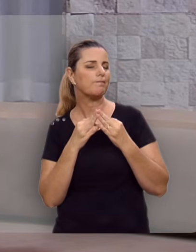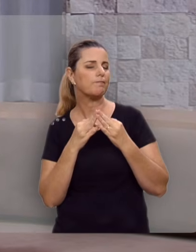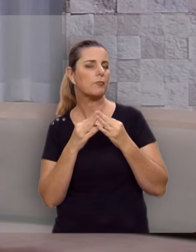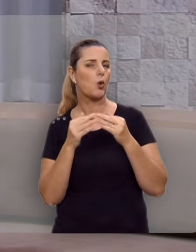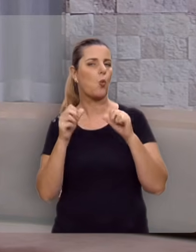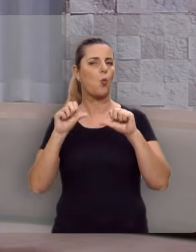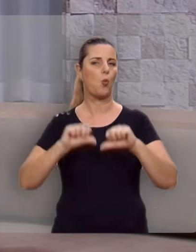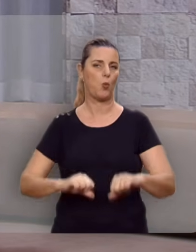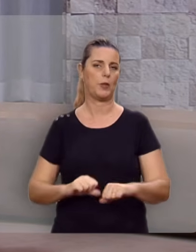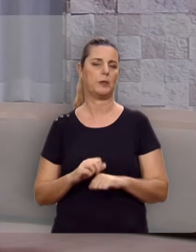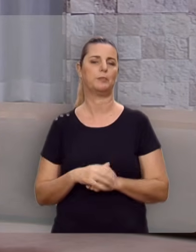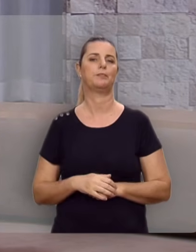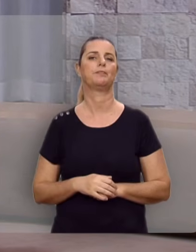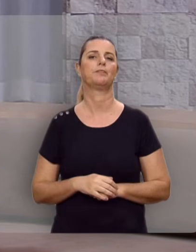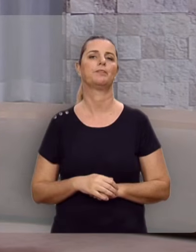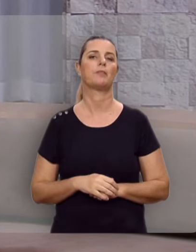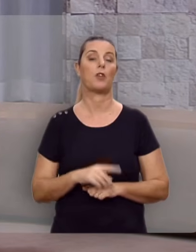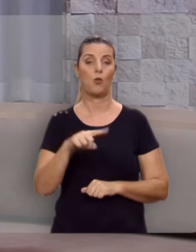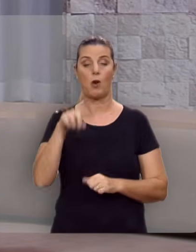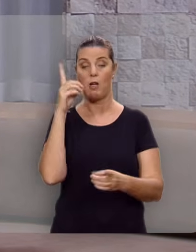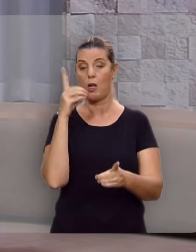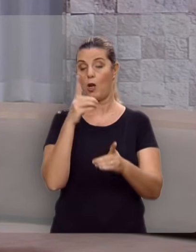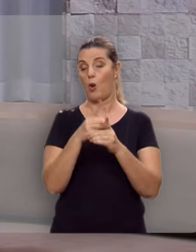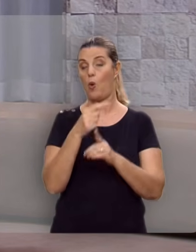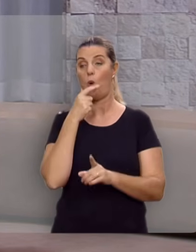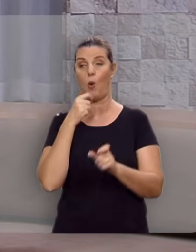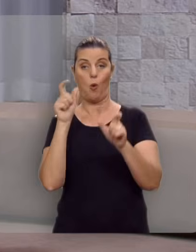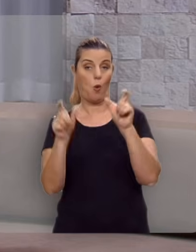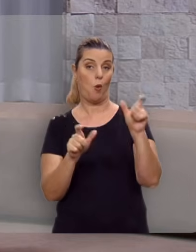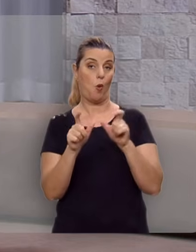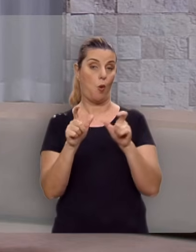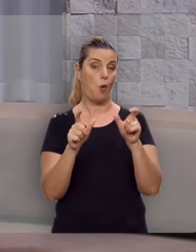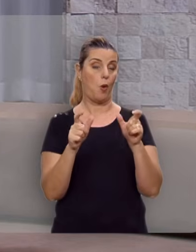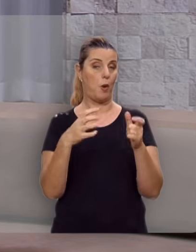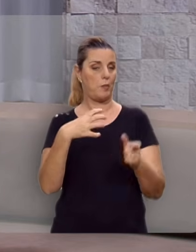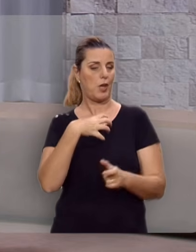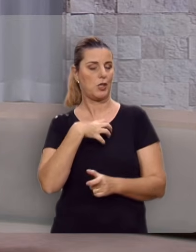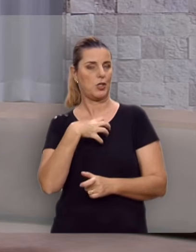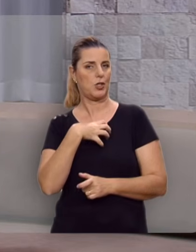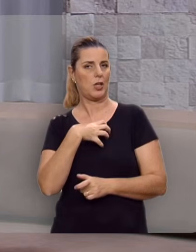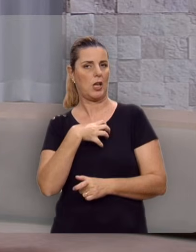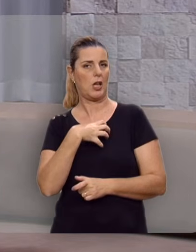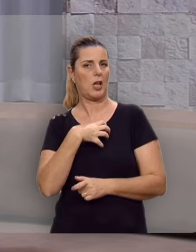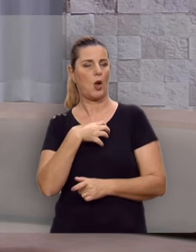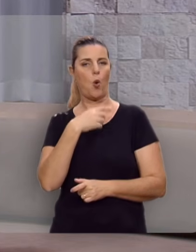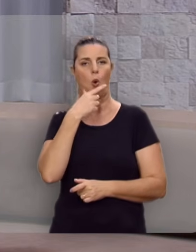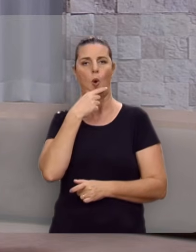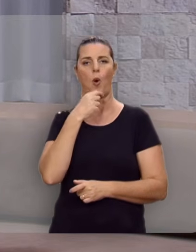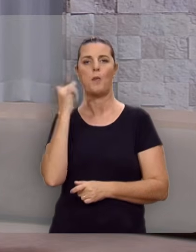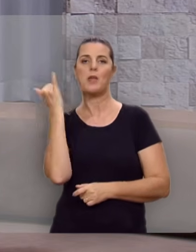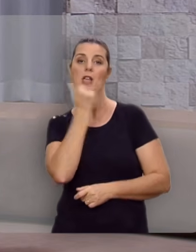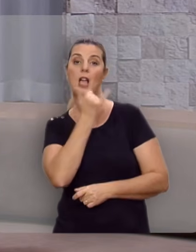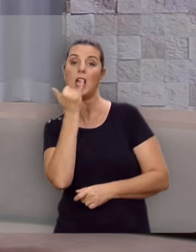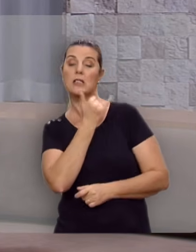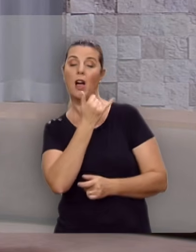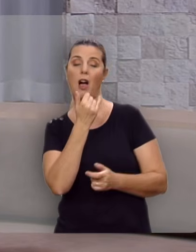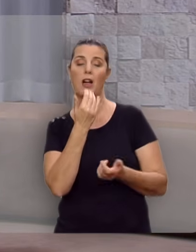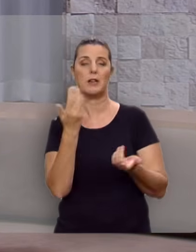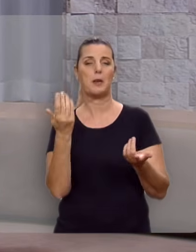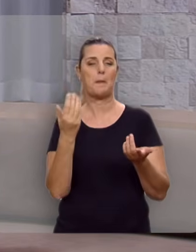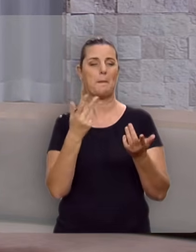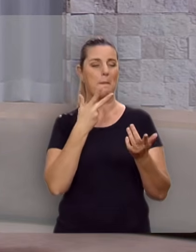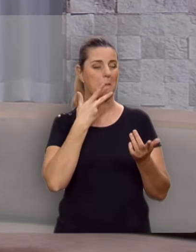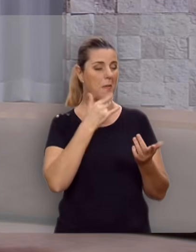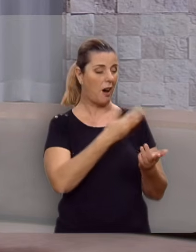dentro do lar. Você encontra homens da estirpe de Isaac que falhou